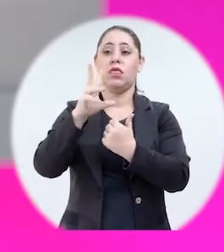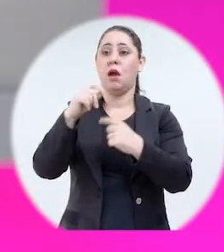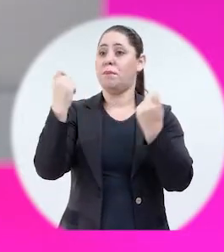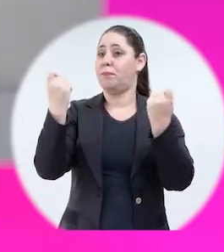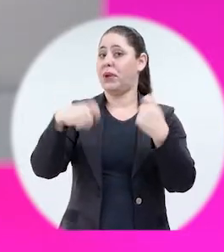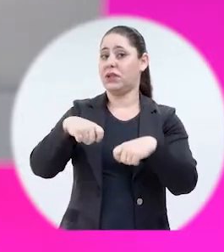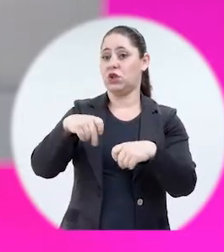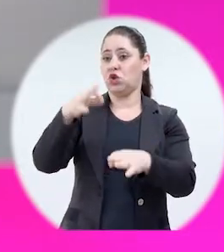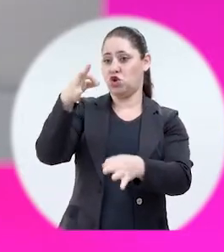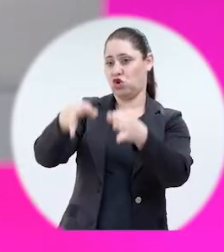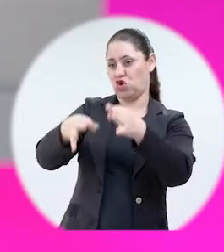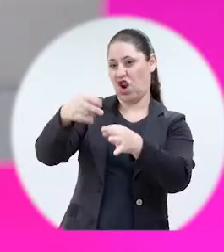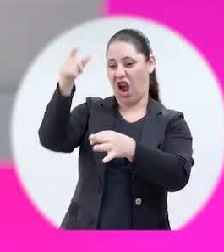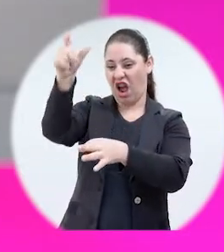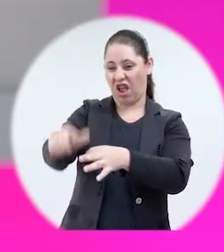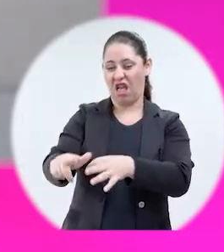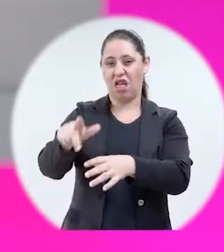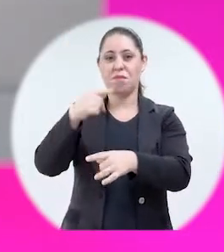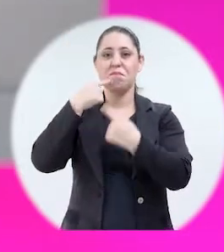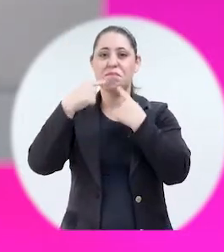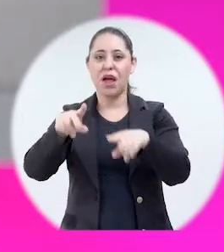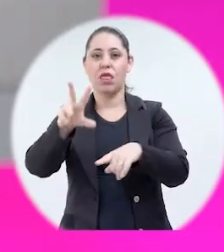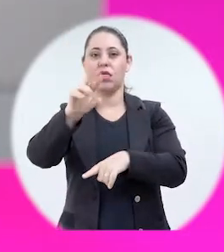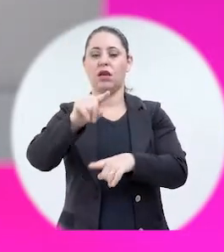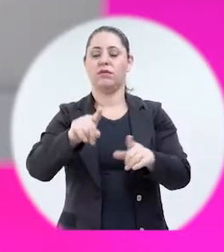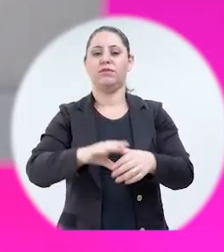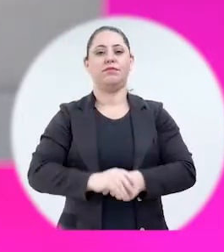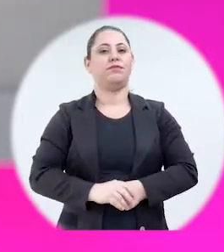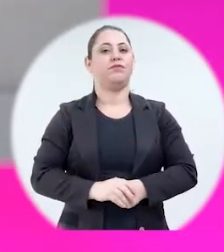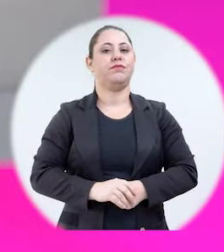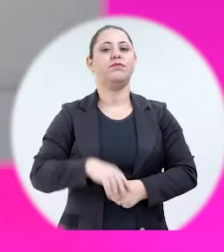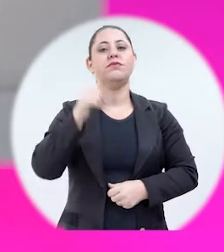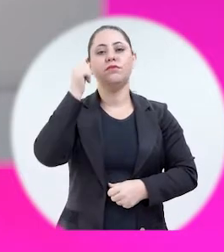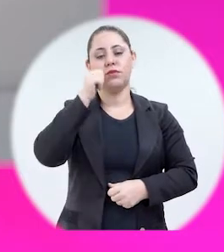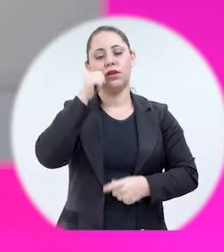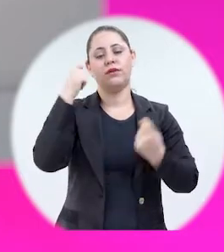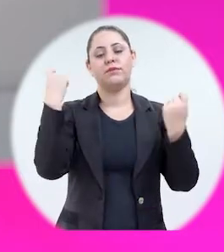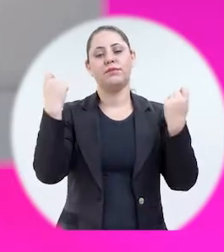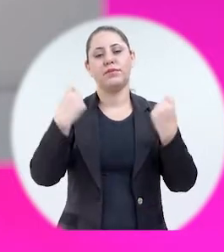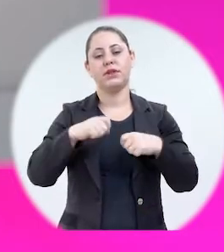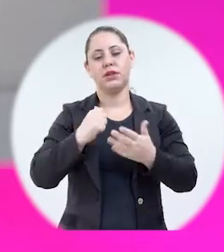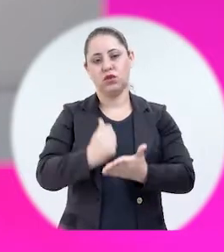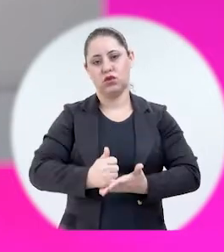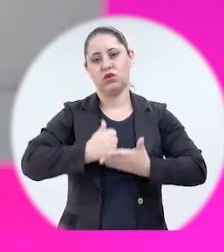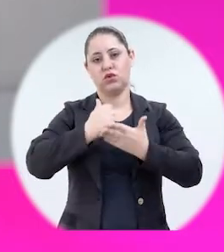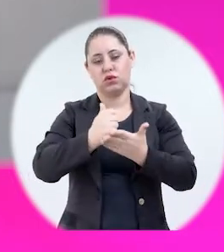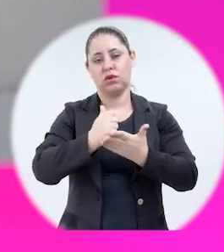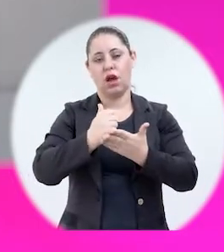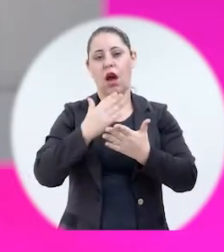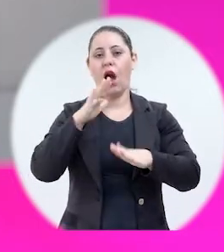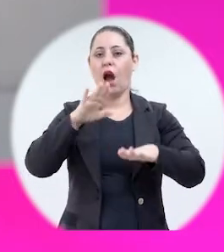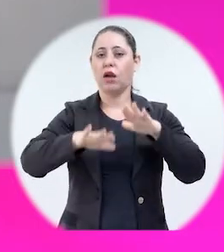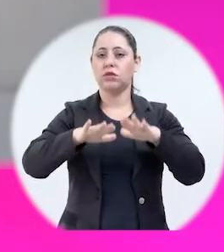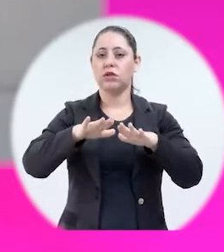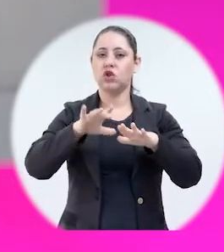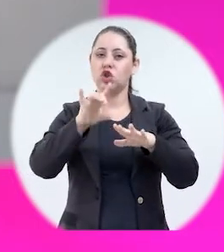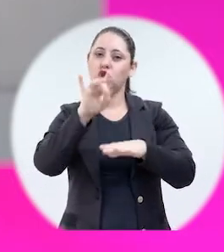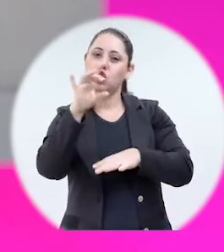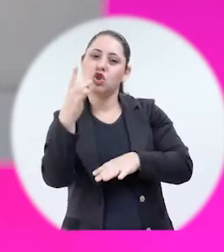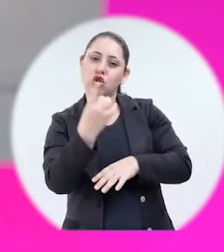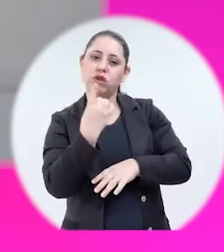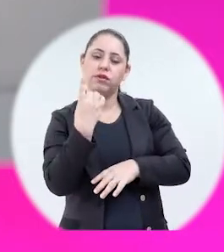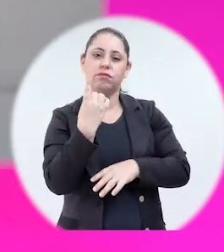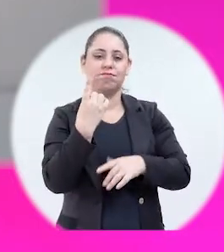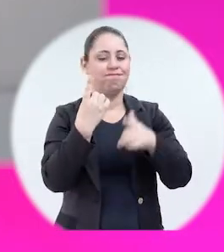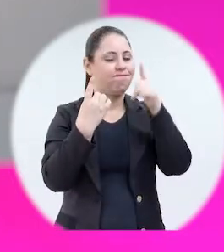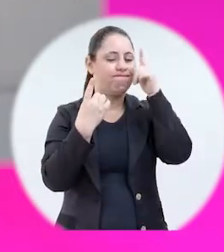não precisa é de julgamento. Então, essa mulher, ela precisa de ajuda. Muitas vezes, sozinha,